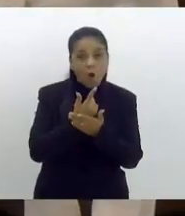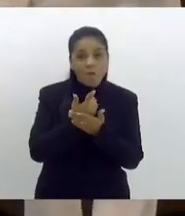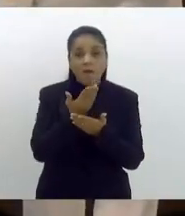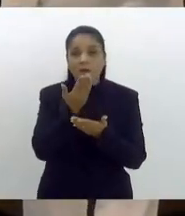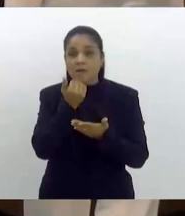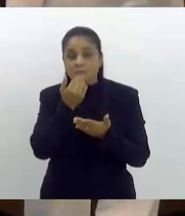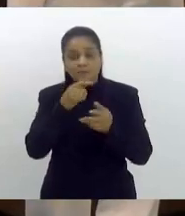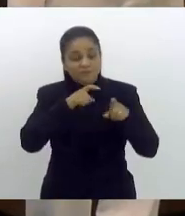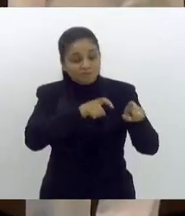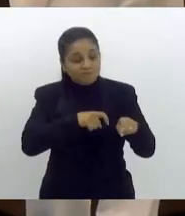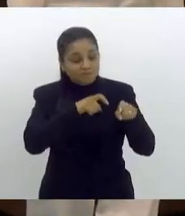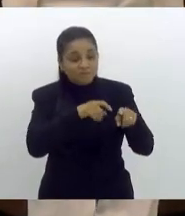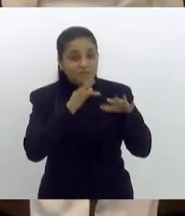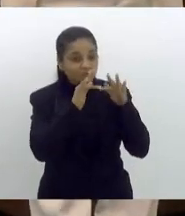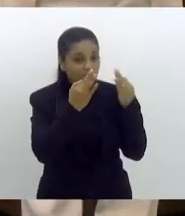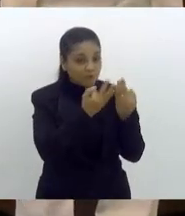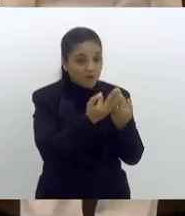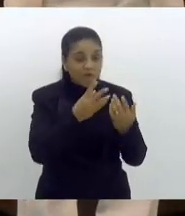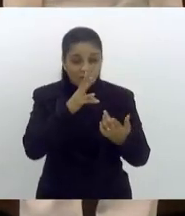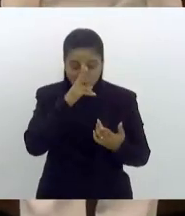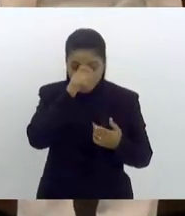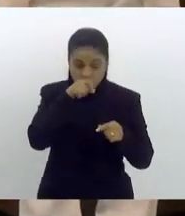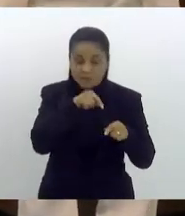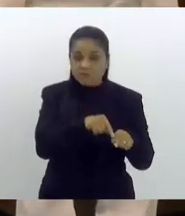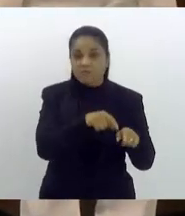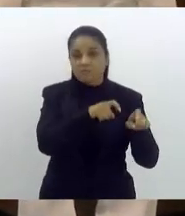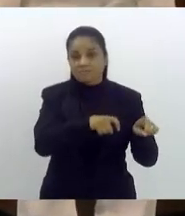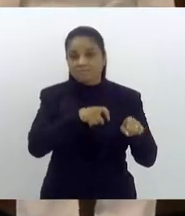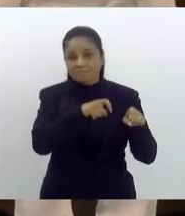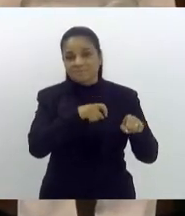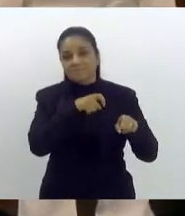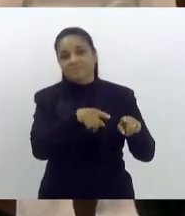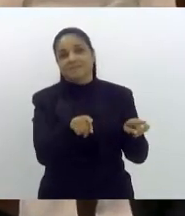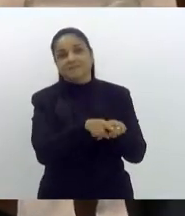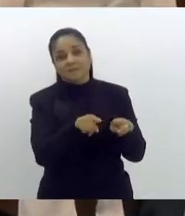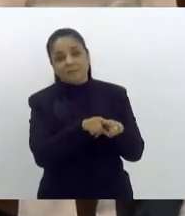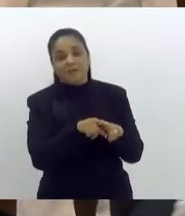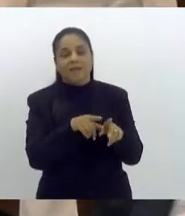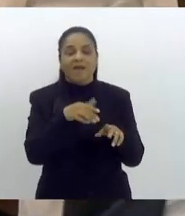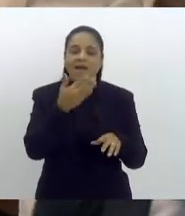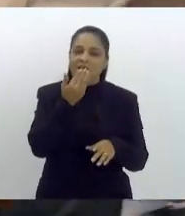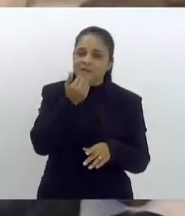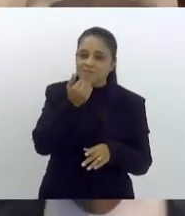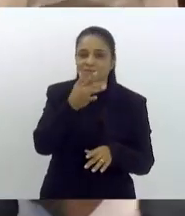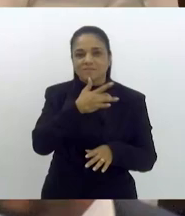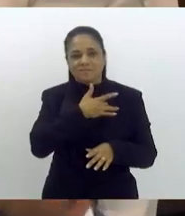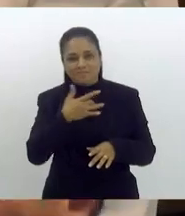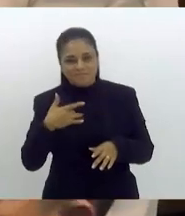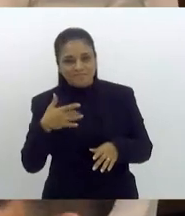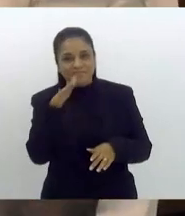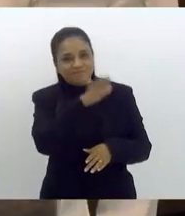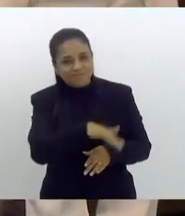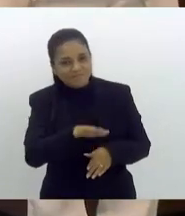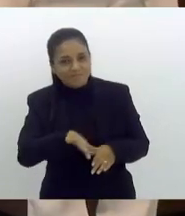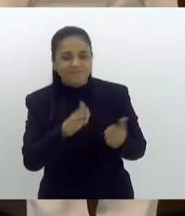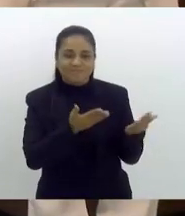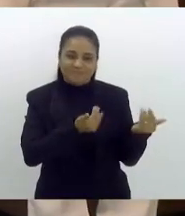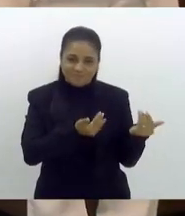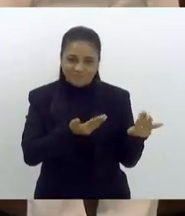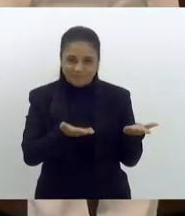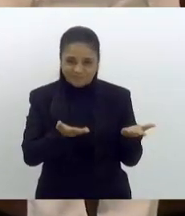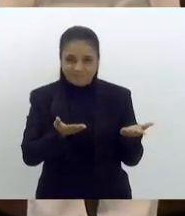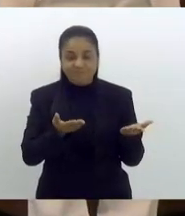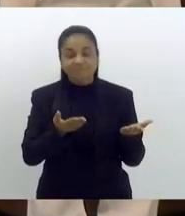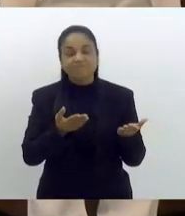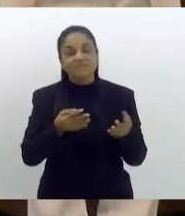fortalecia a própria Agricultura Familiar e alimentação e a saúde dos nossos jovens por isso